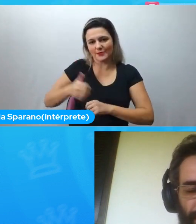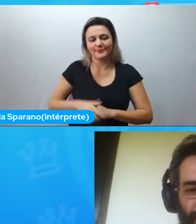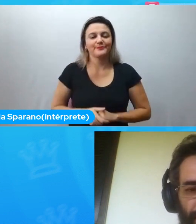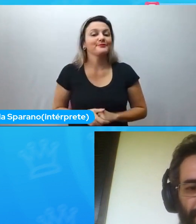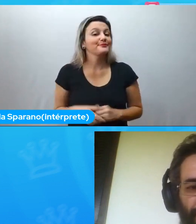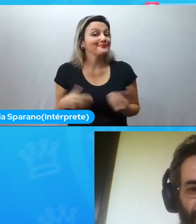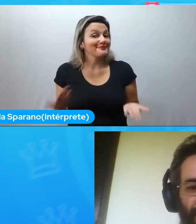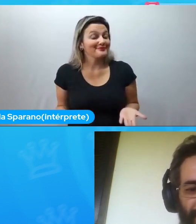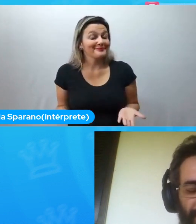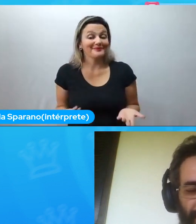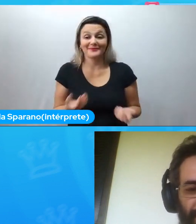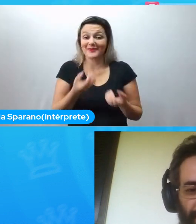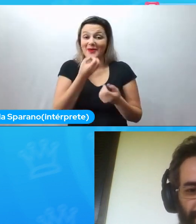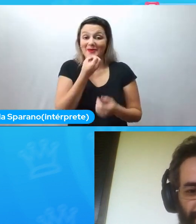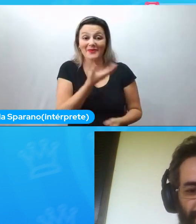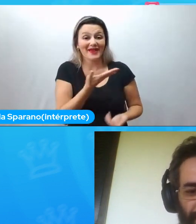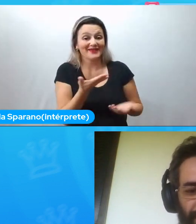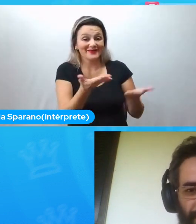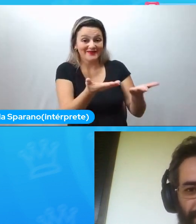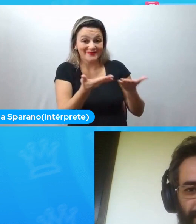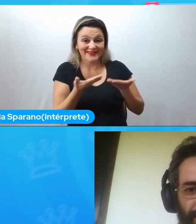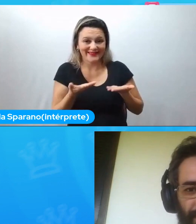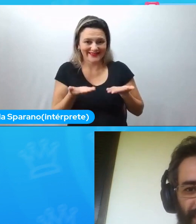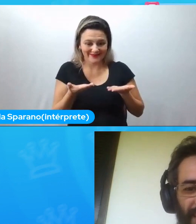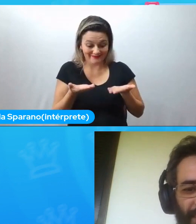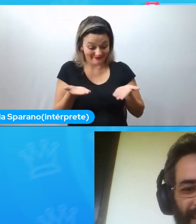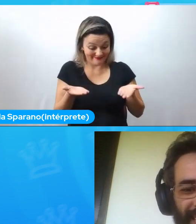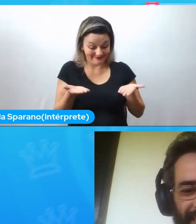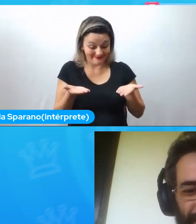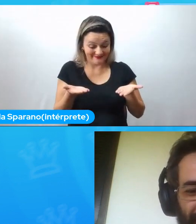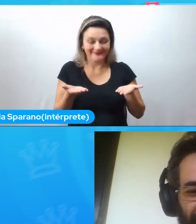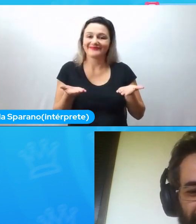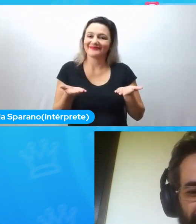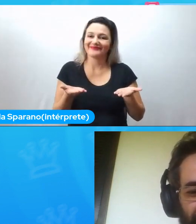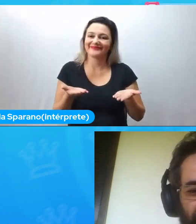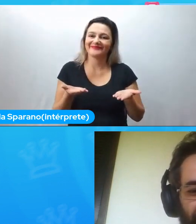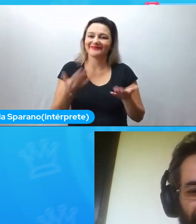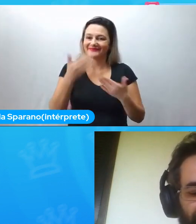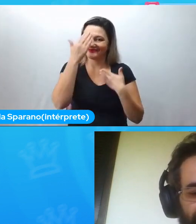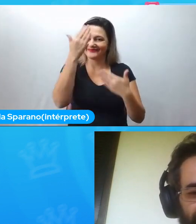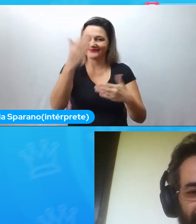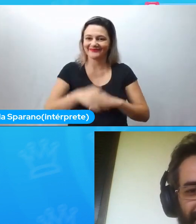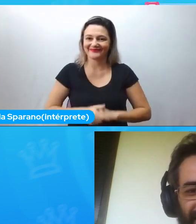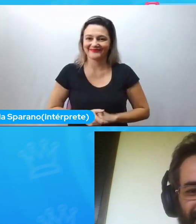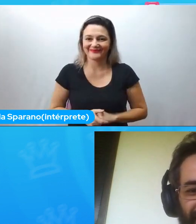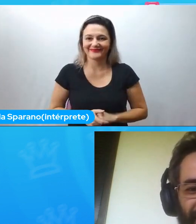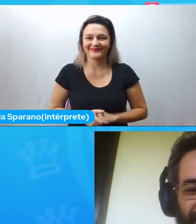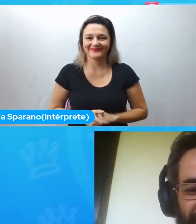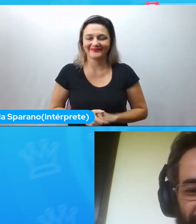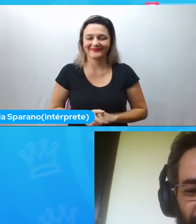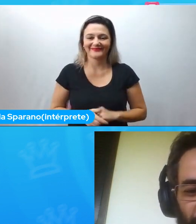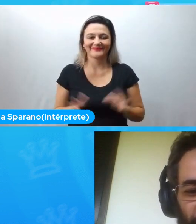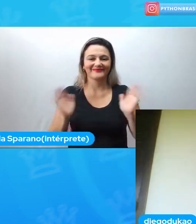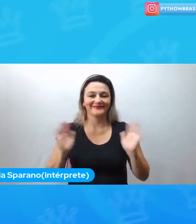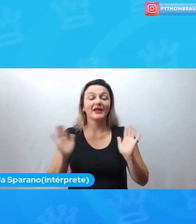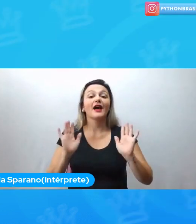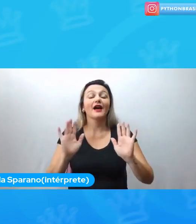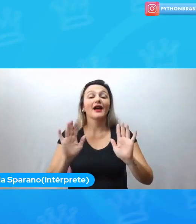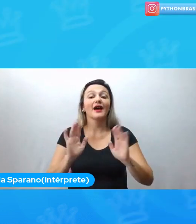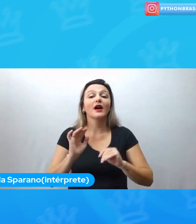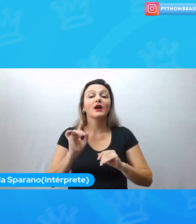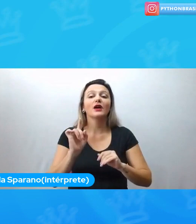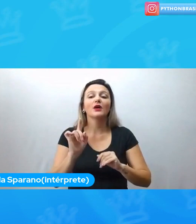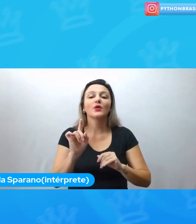Ducão. Bem-vindo mais uma vez e dá teu show. Beleza, obrigado. Tchau. Só